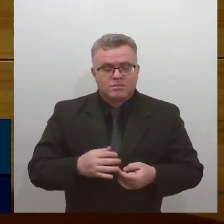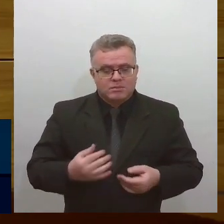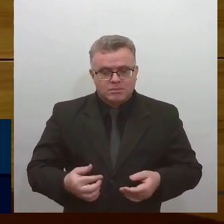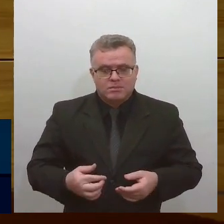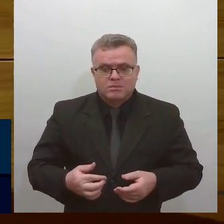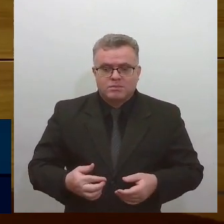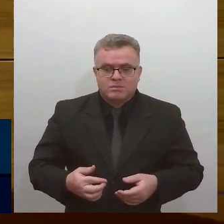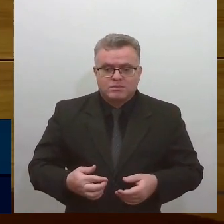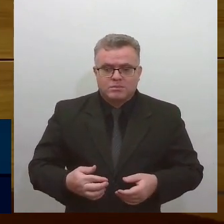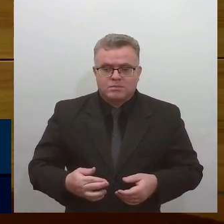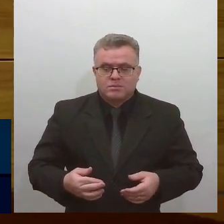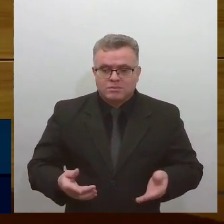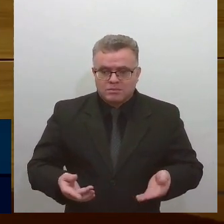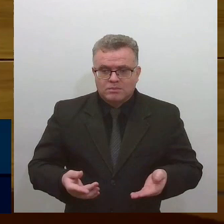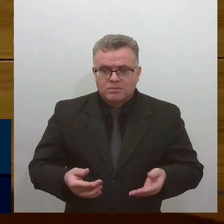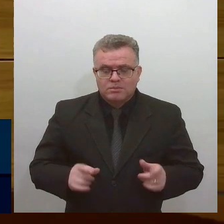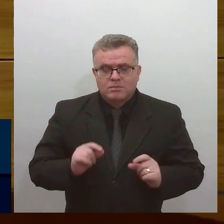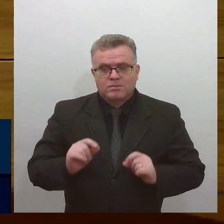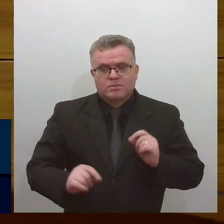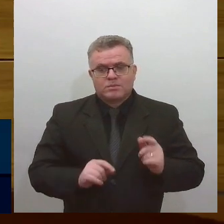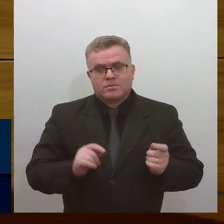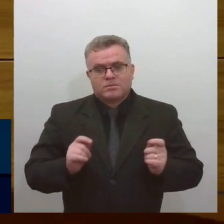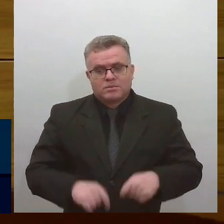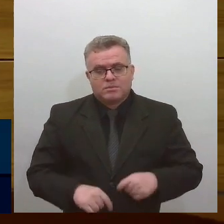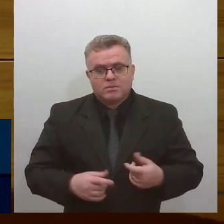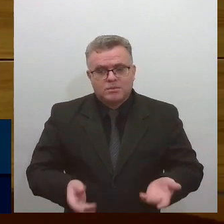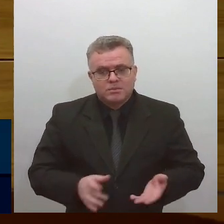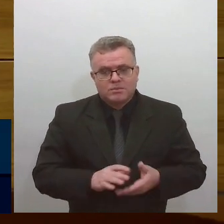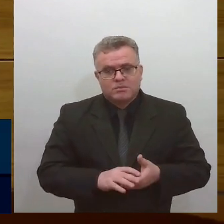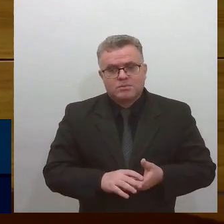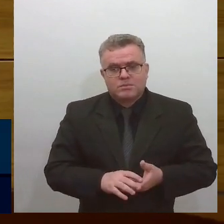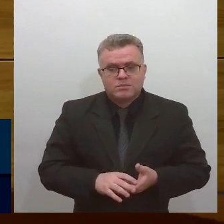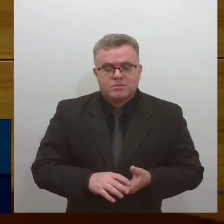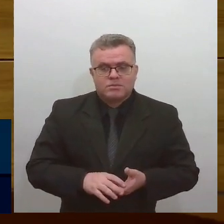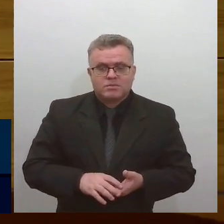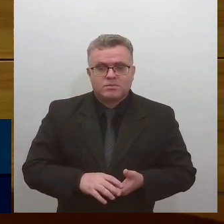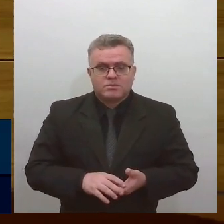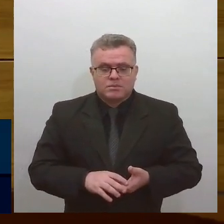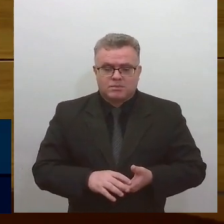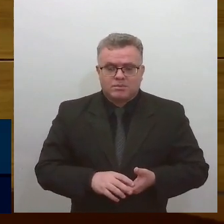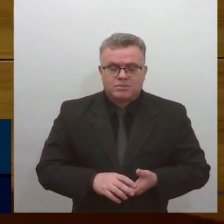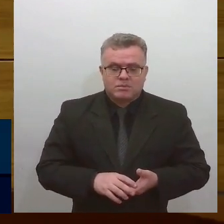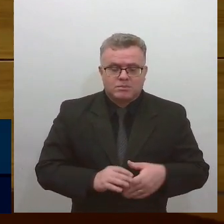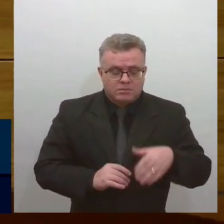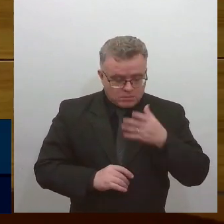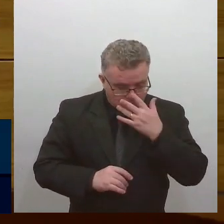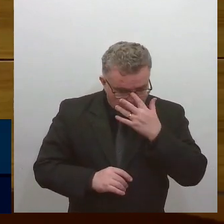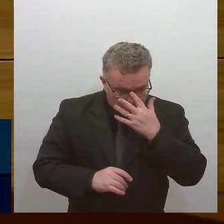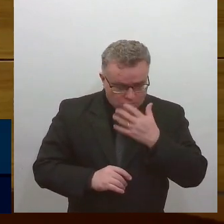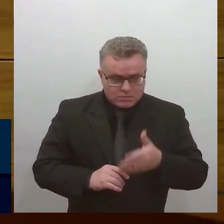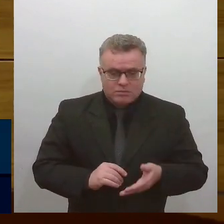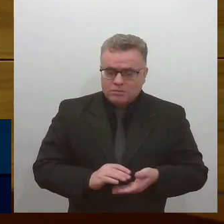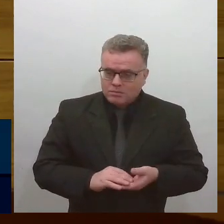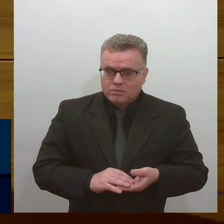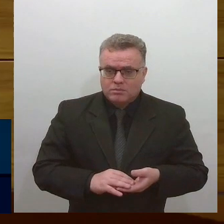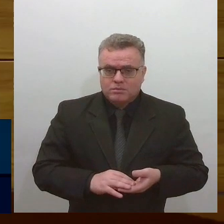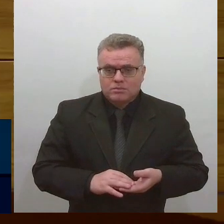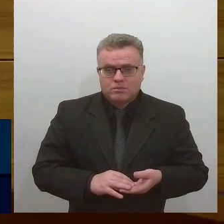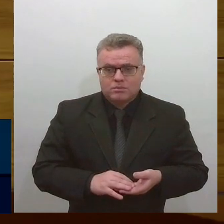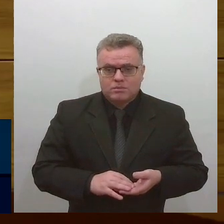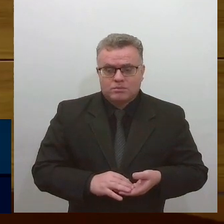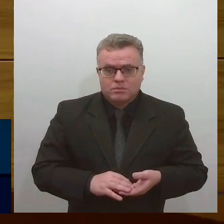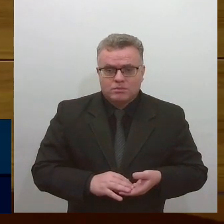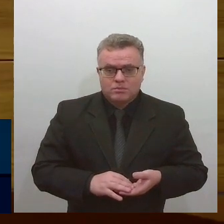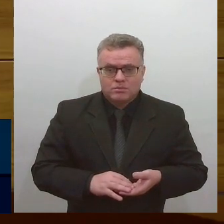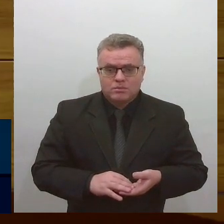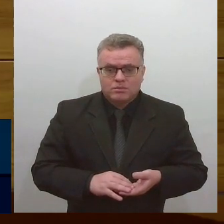eu gosto muito de falar e e e e as pessoas até brincam com as pessoas sabe Deputado tem dois engenheiros que não